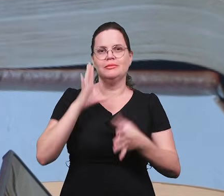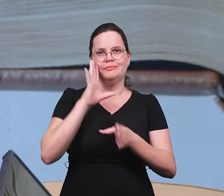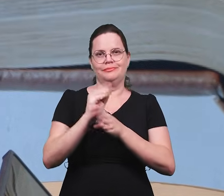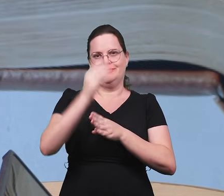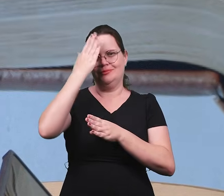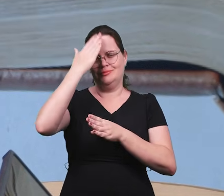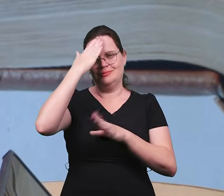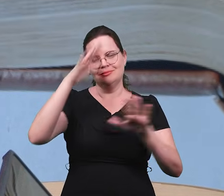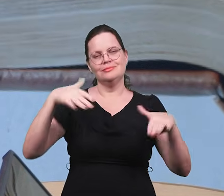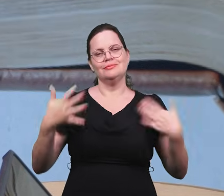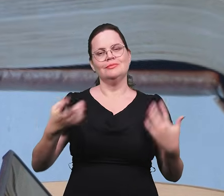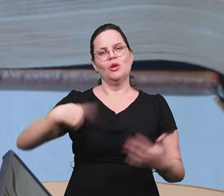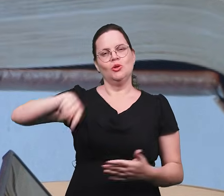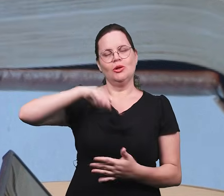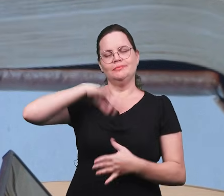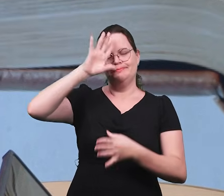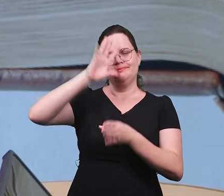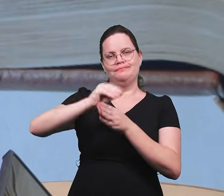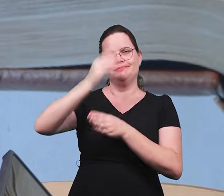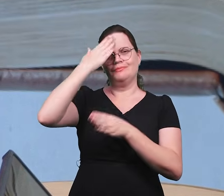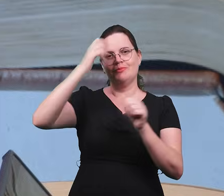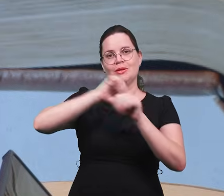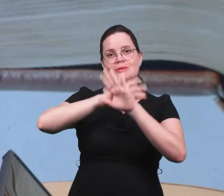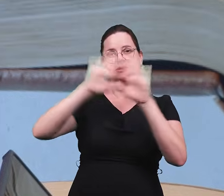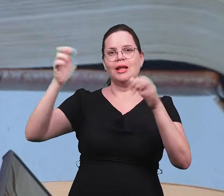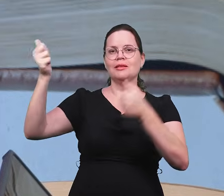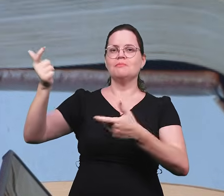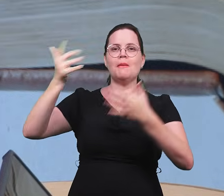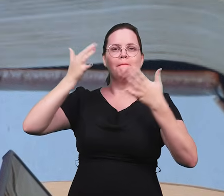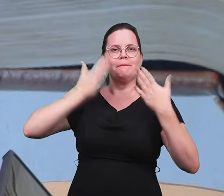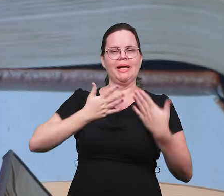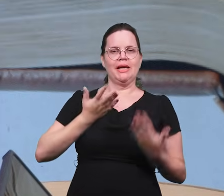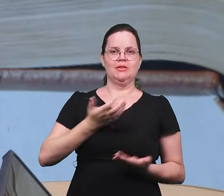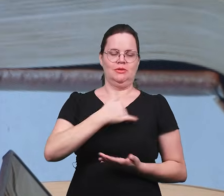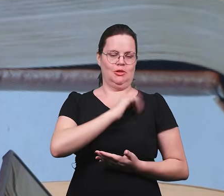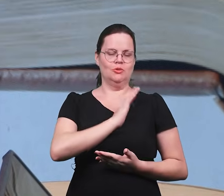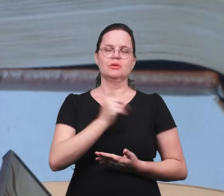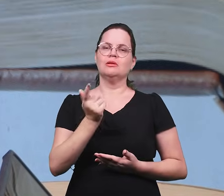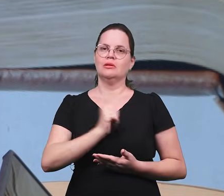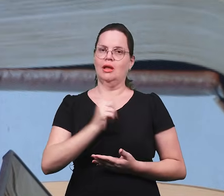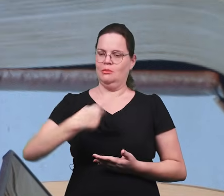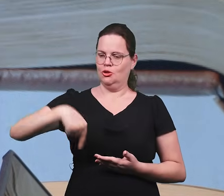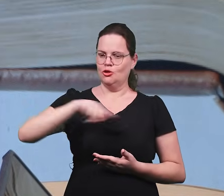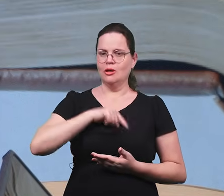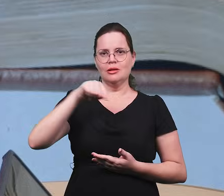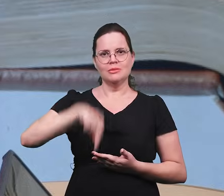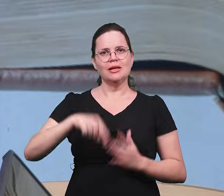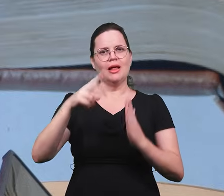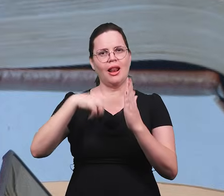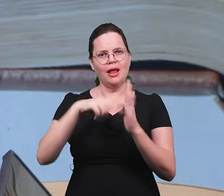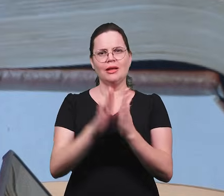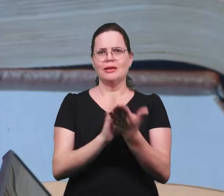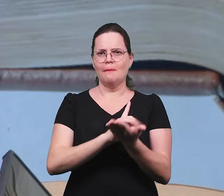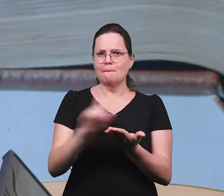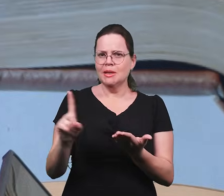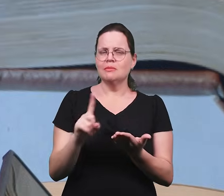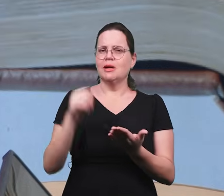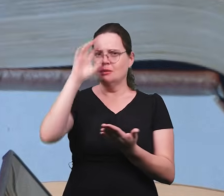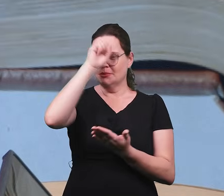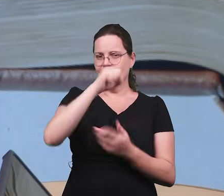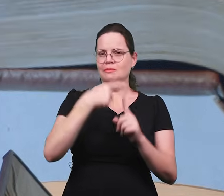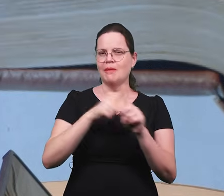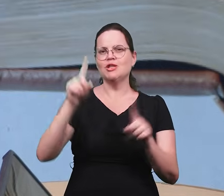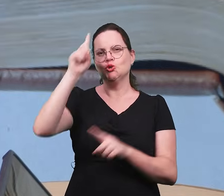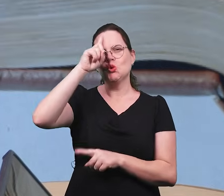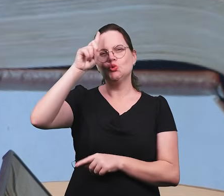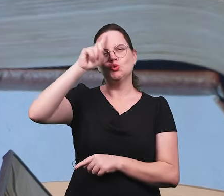nosso coração como uma bênção que o Senhor está nos dando. Né? Nós estamos nesse programa aqui aprendendo, lendo a palavra de